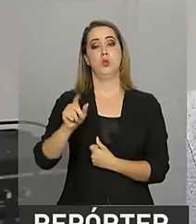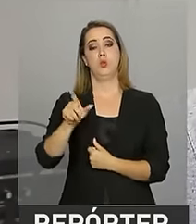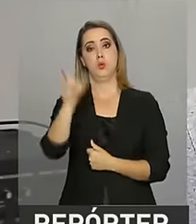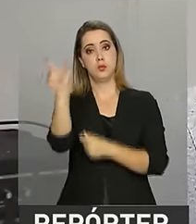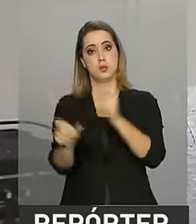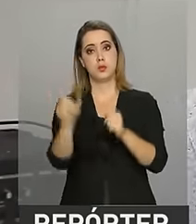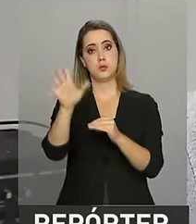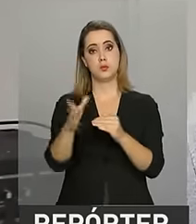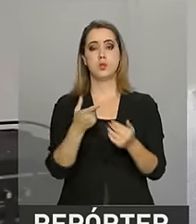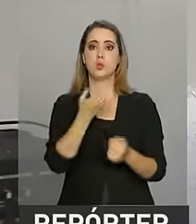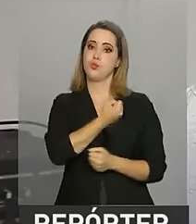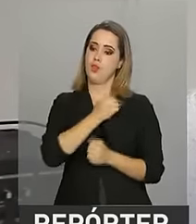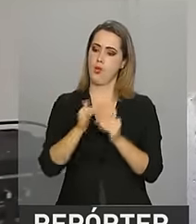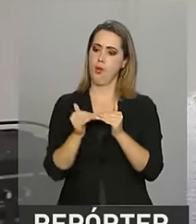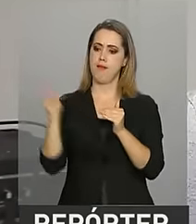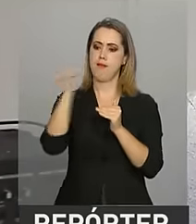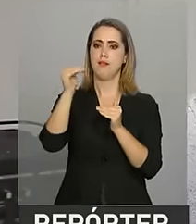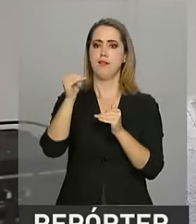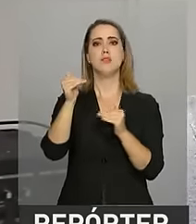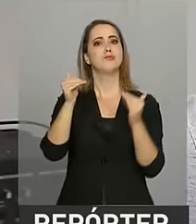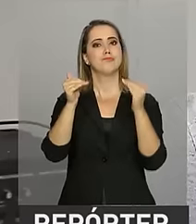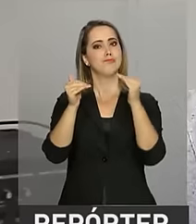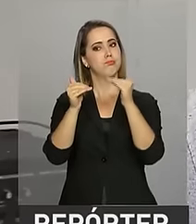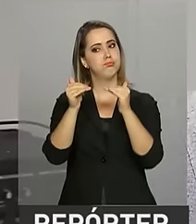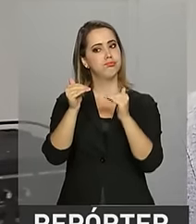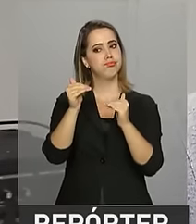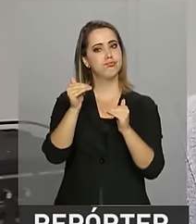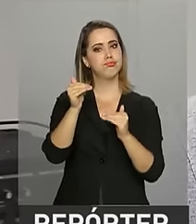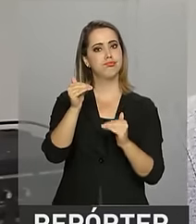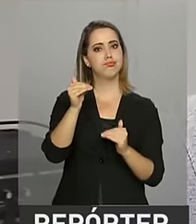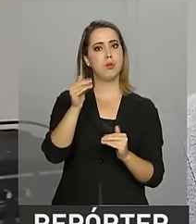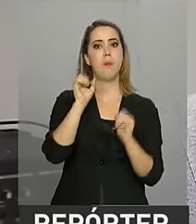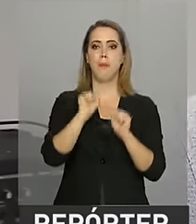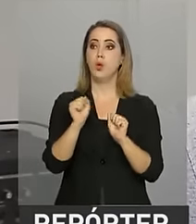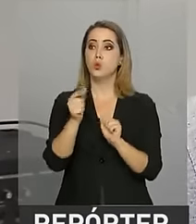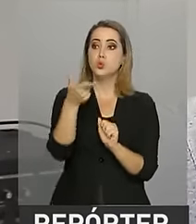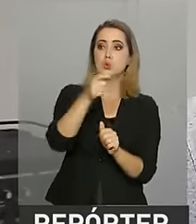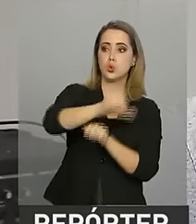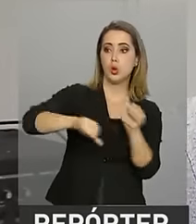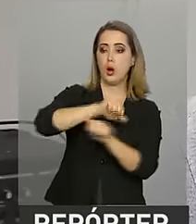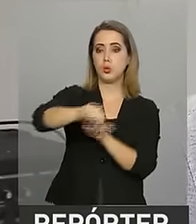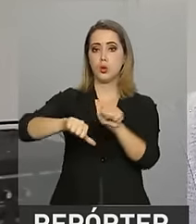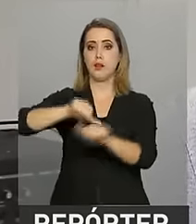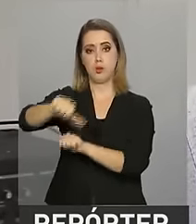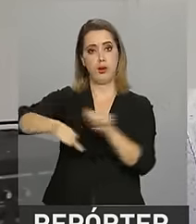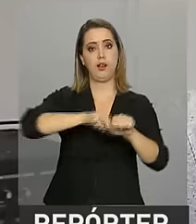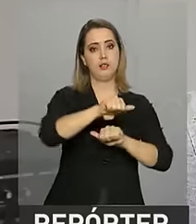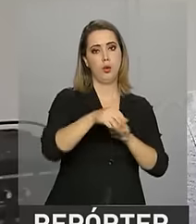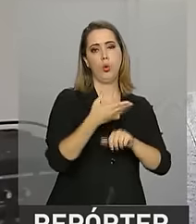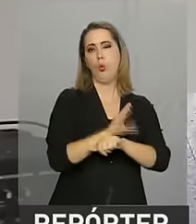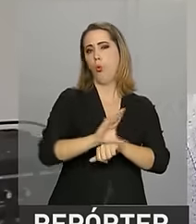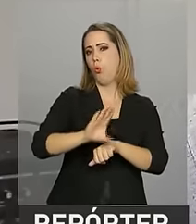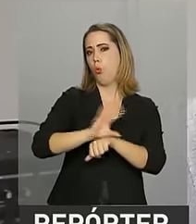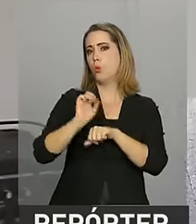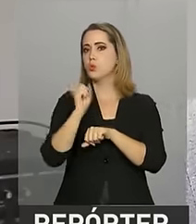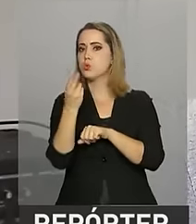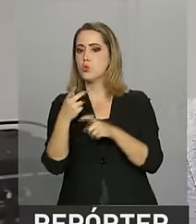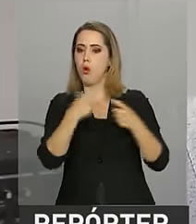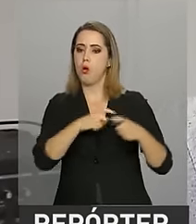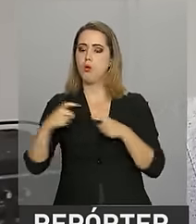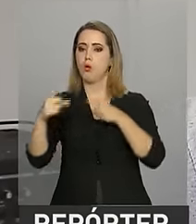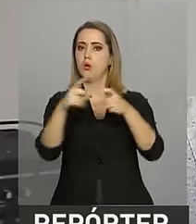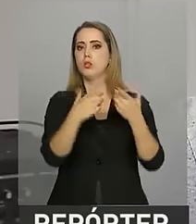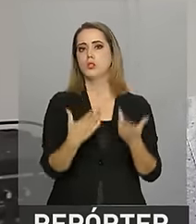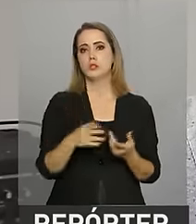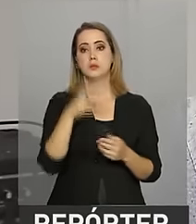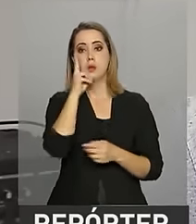nota superior e ele for retirado do limite do número de vagas ele pode pleitear outra instituição ele pode pleitear outro curso inclusive Então tá observando Isso aí